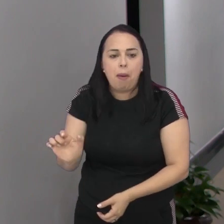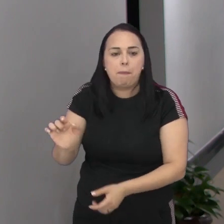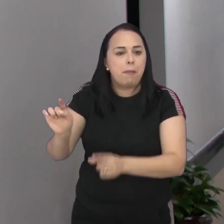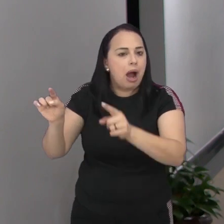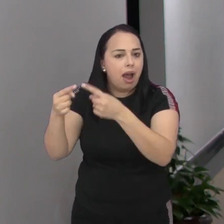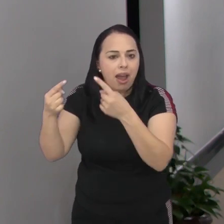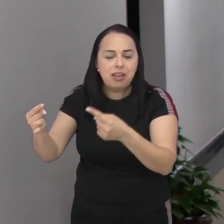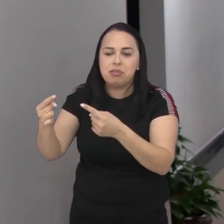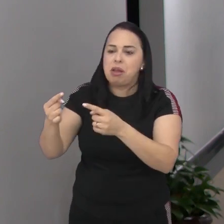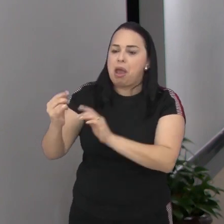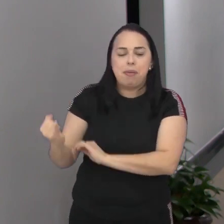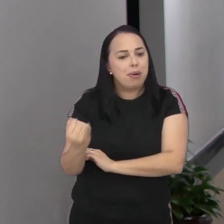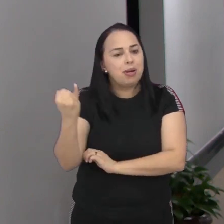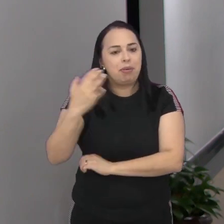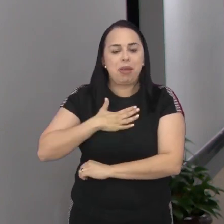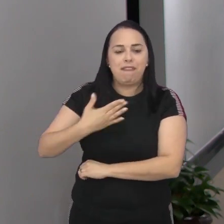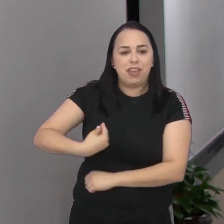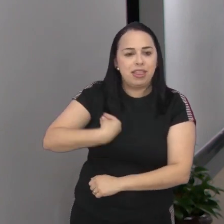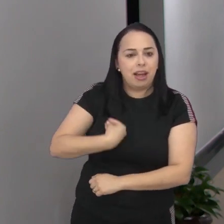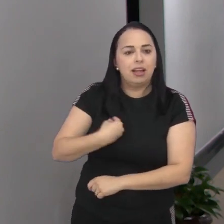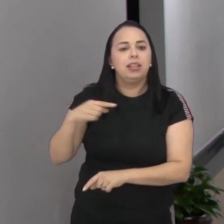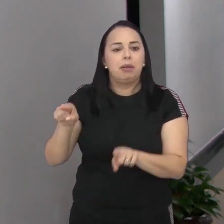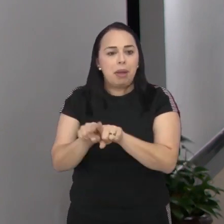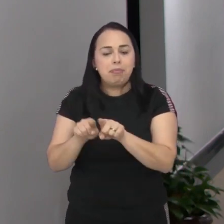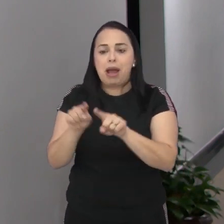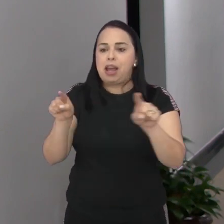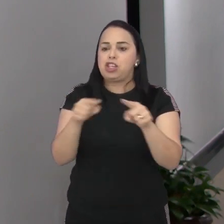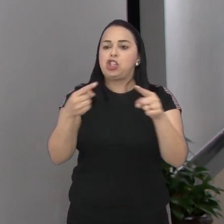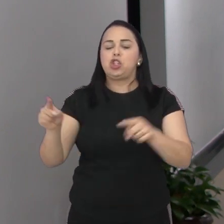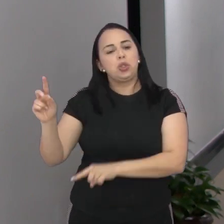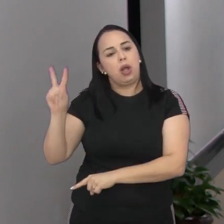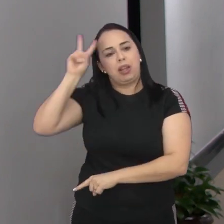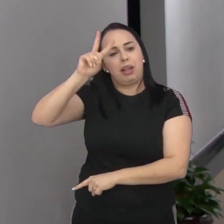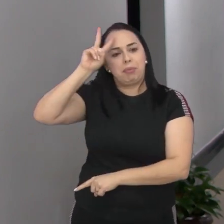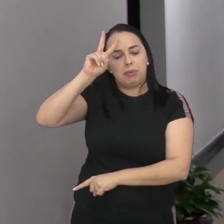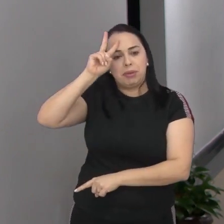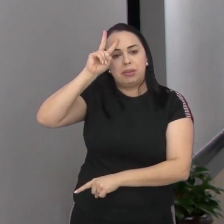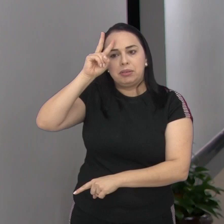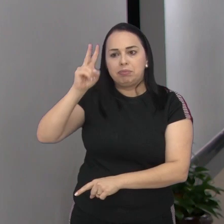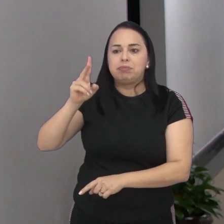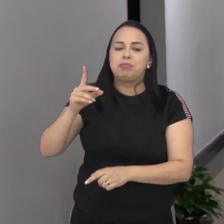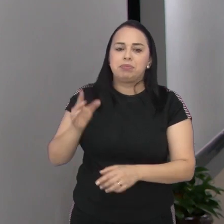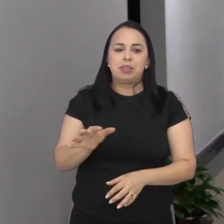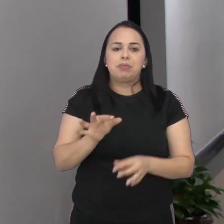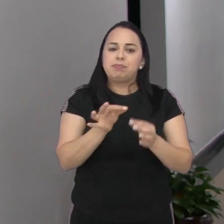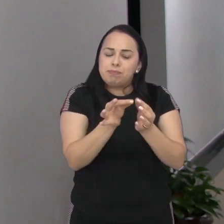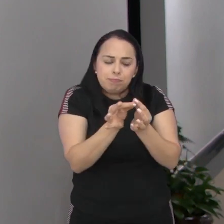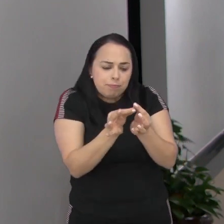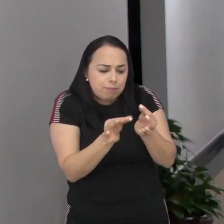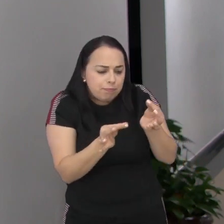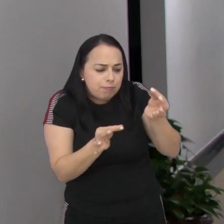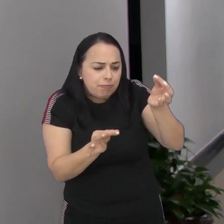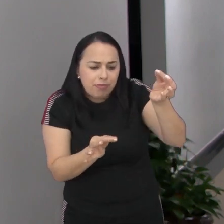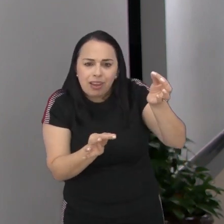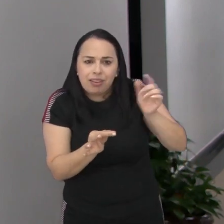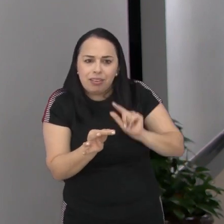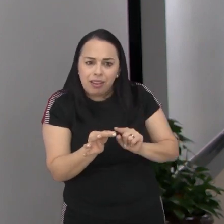significância muito grande para mim e para a história da música, né? São José recebendo o material que